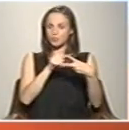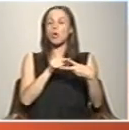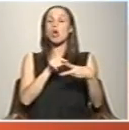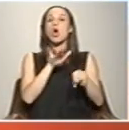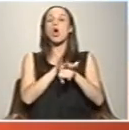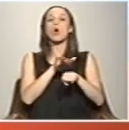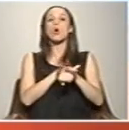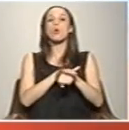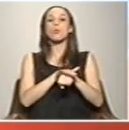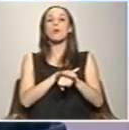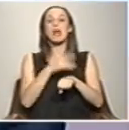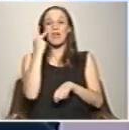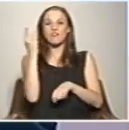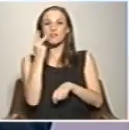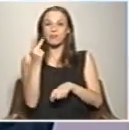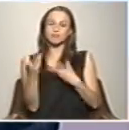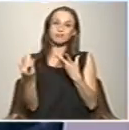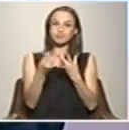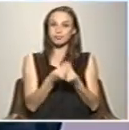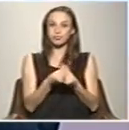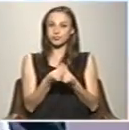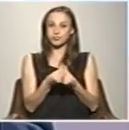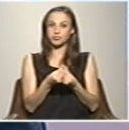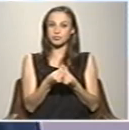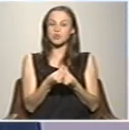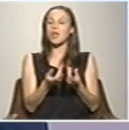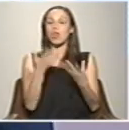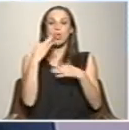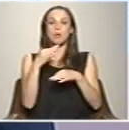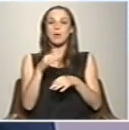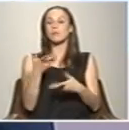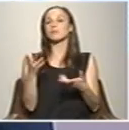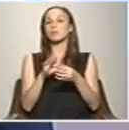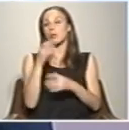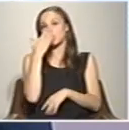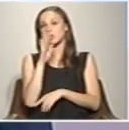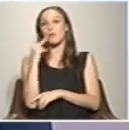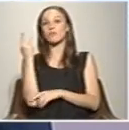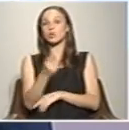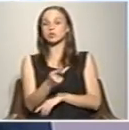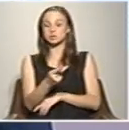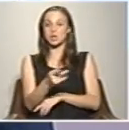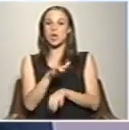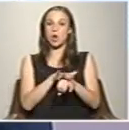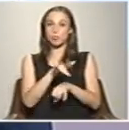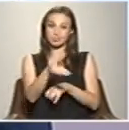da vivência em proximidade, e sempre que há proximidade gera-se conflito. A questão da violência passa muito por estes tópicos e